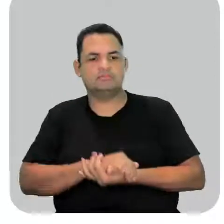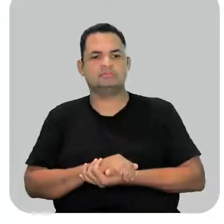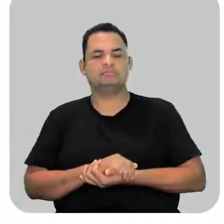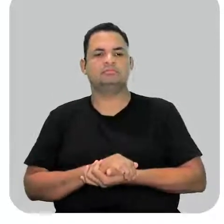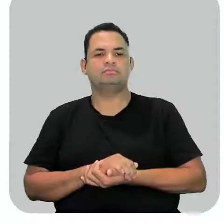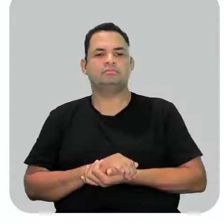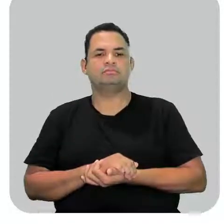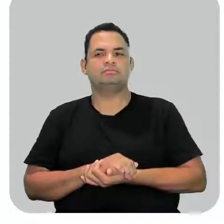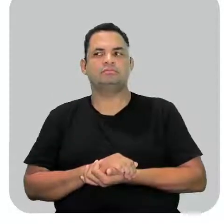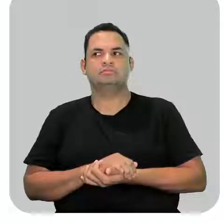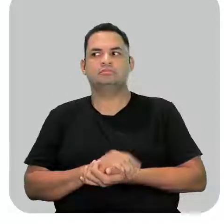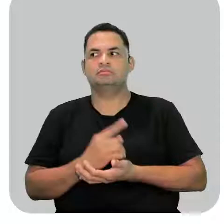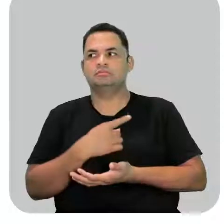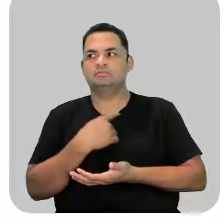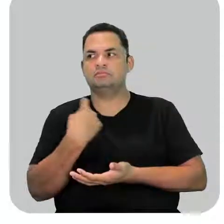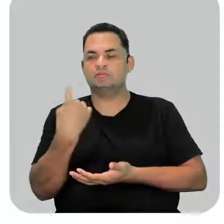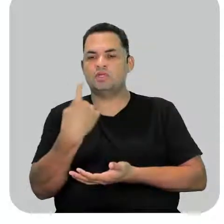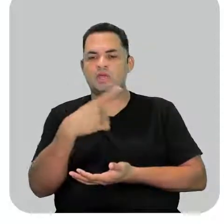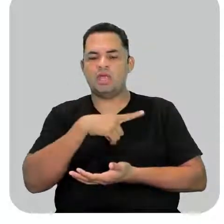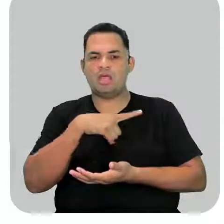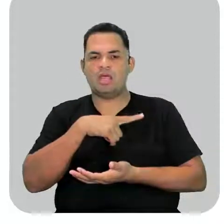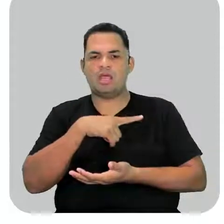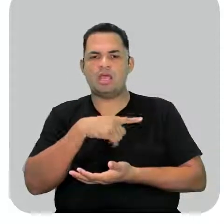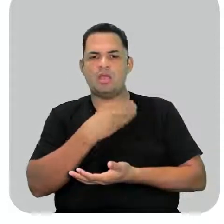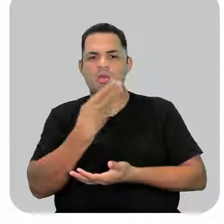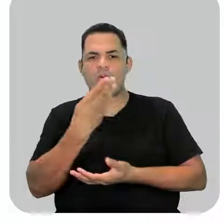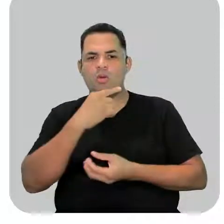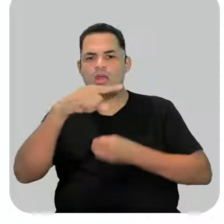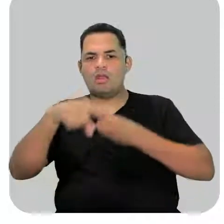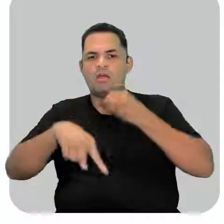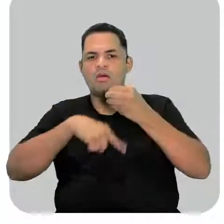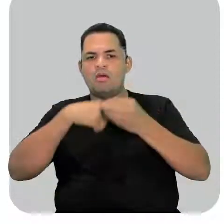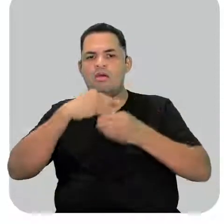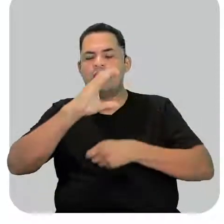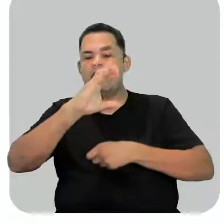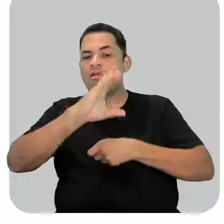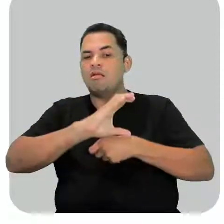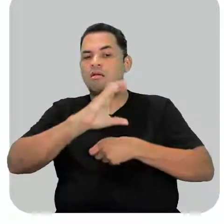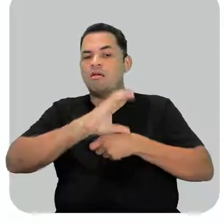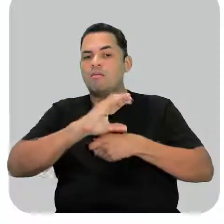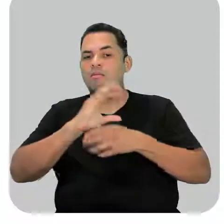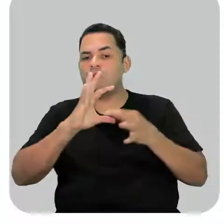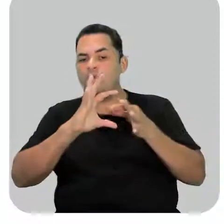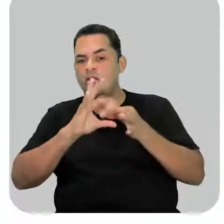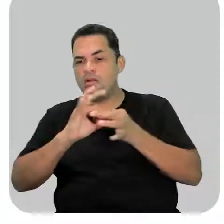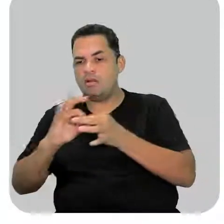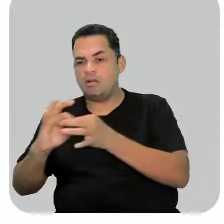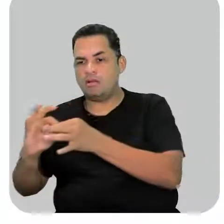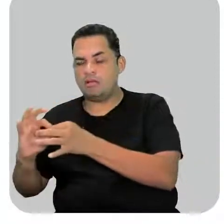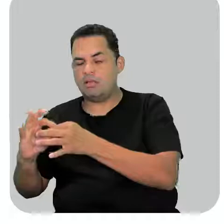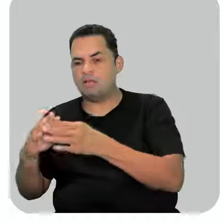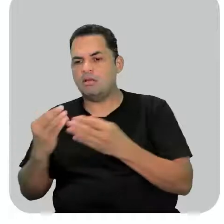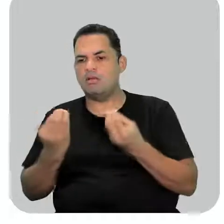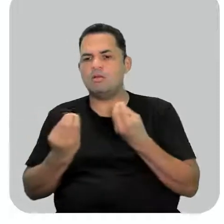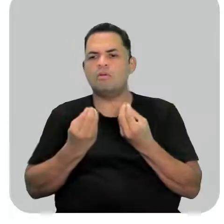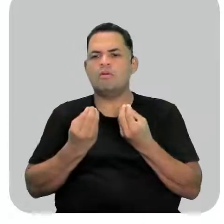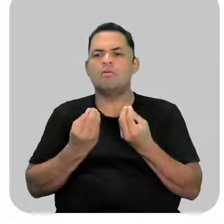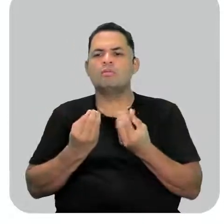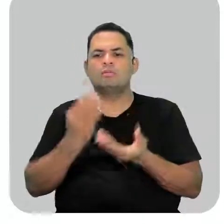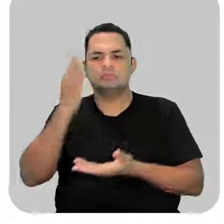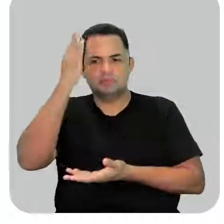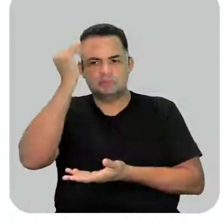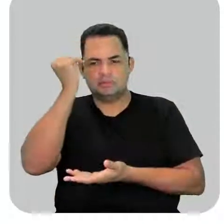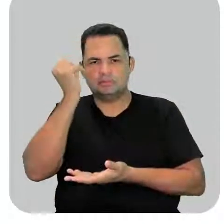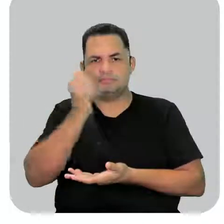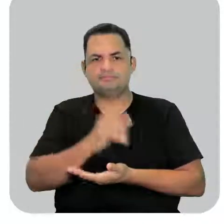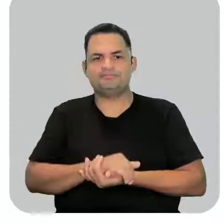temos 4 átomos de carbono na nossa cadeia carbônica. Professora, como é que você sabe disso? Está aqui,